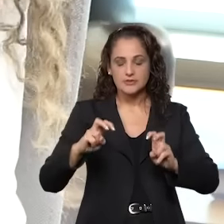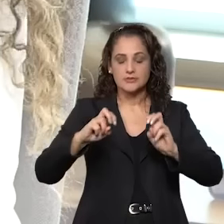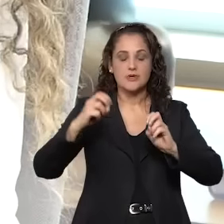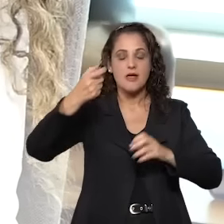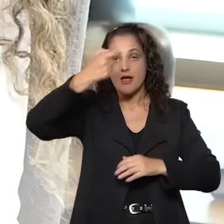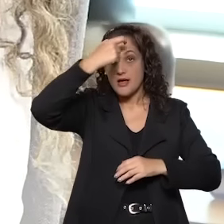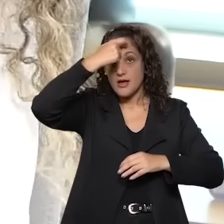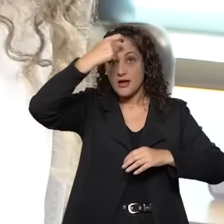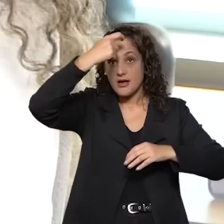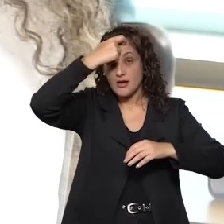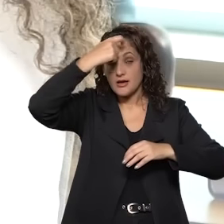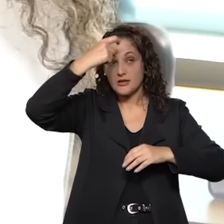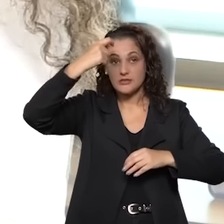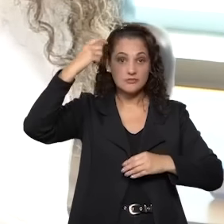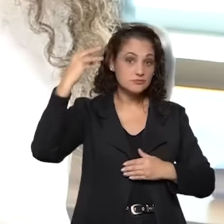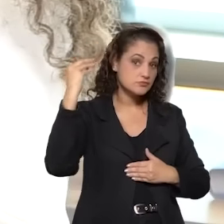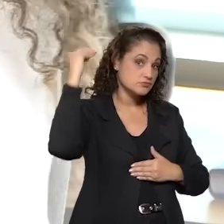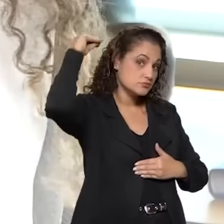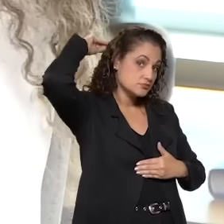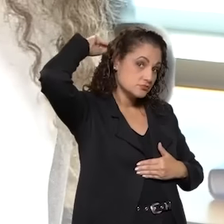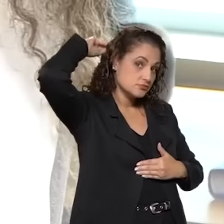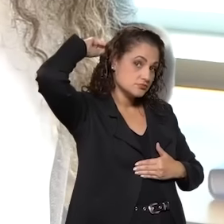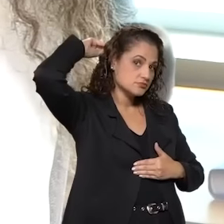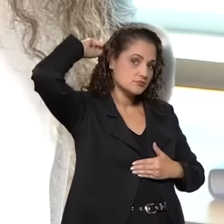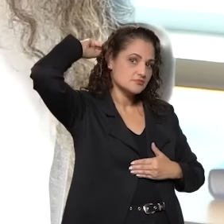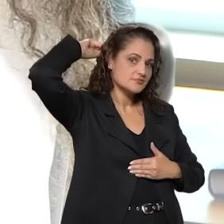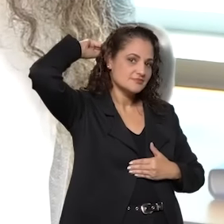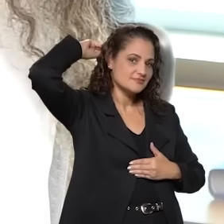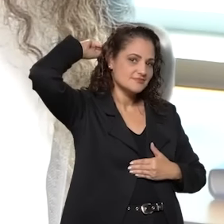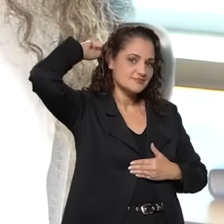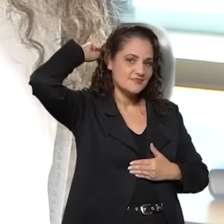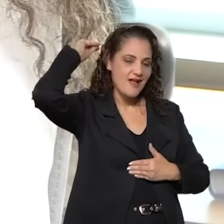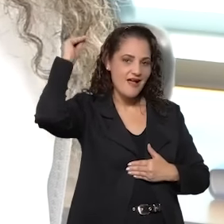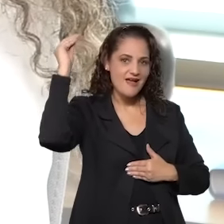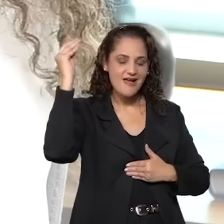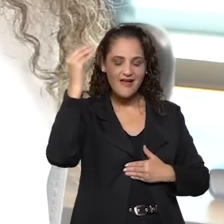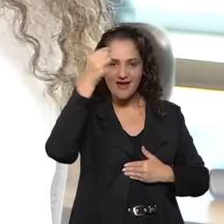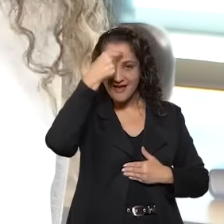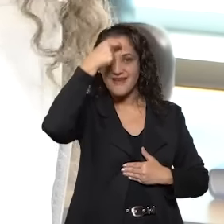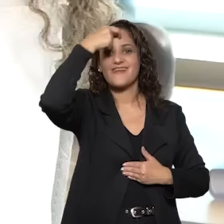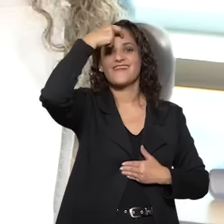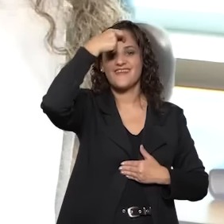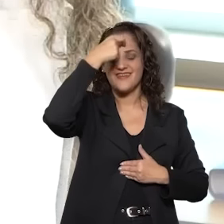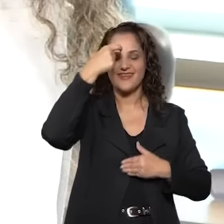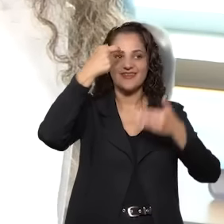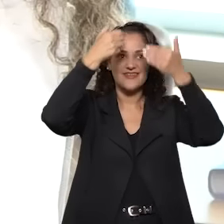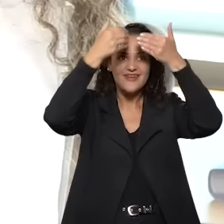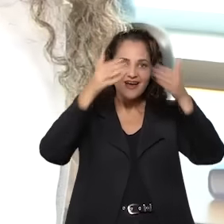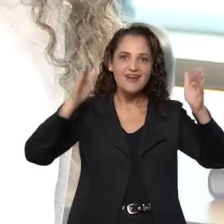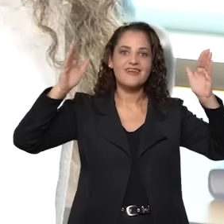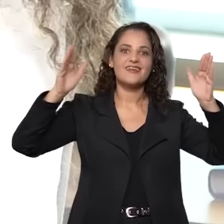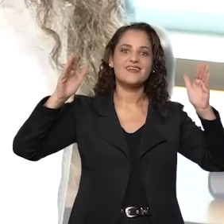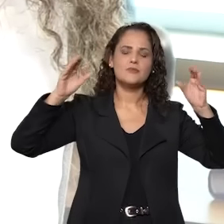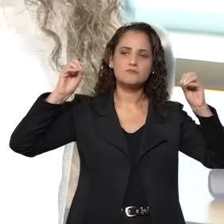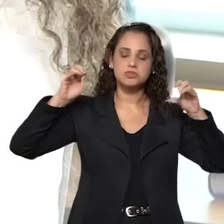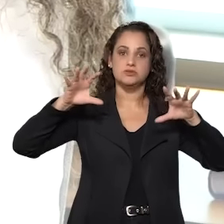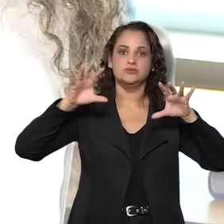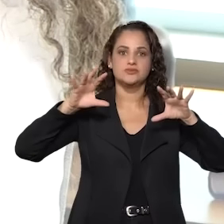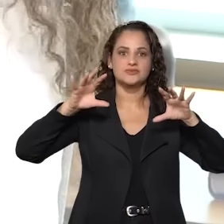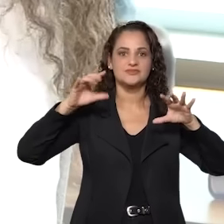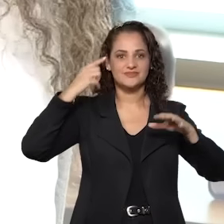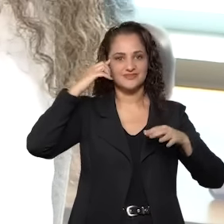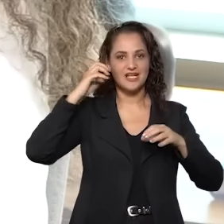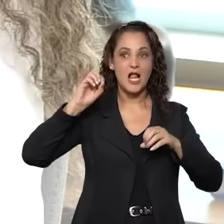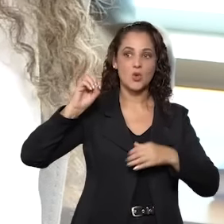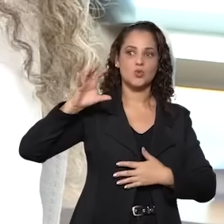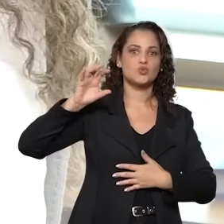colocando um holofote em cima e a gente tem a possibilidade de agir diferente daqui pra frente né então nessa história de acolhimento é